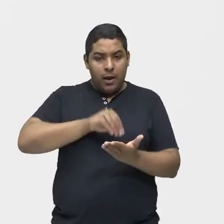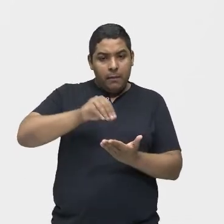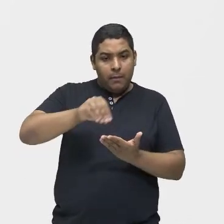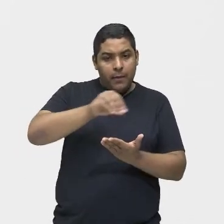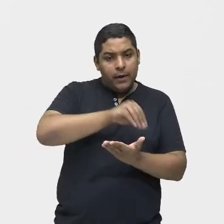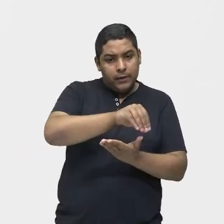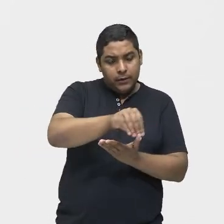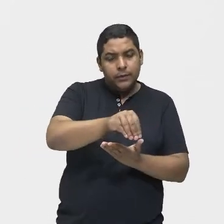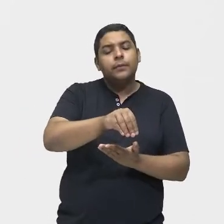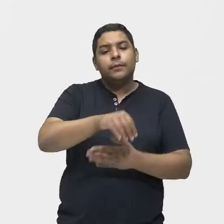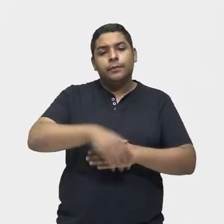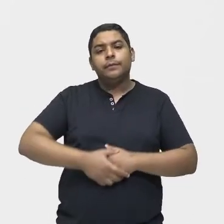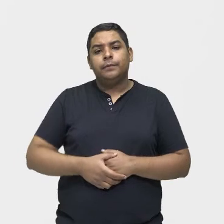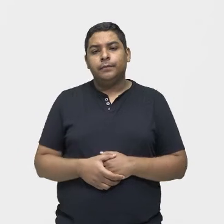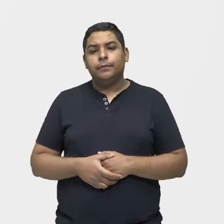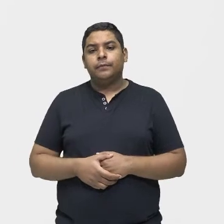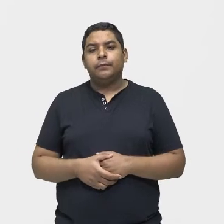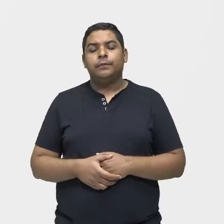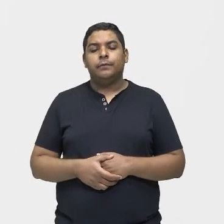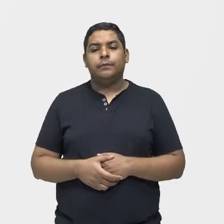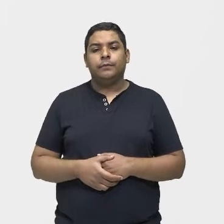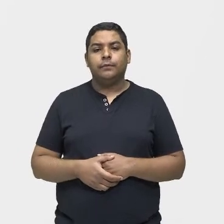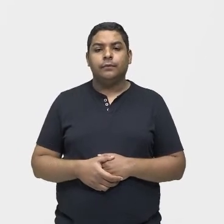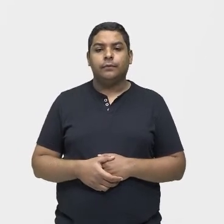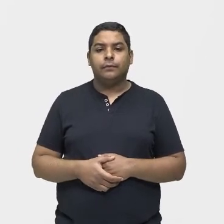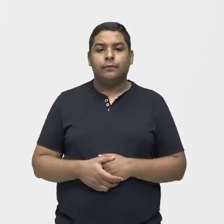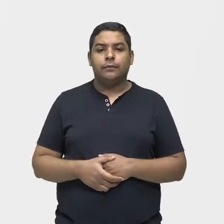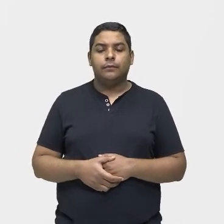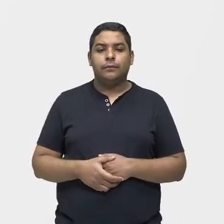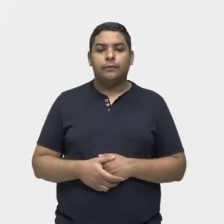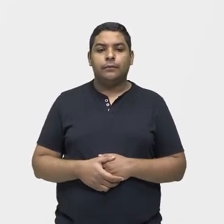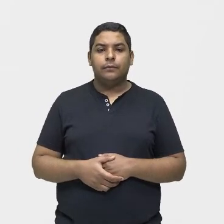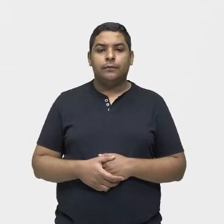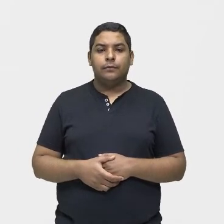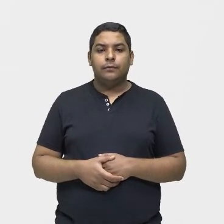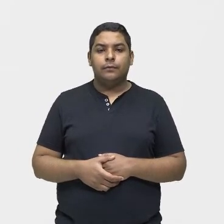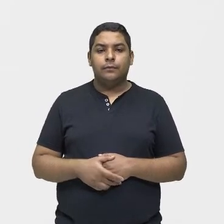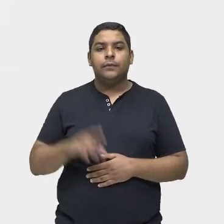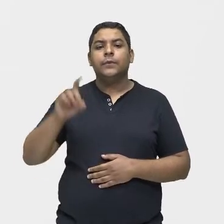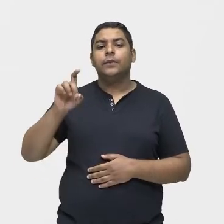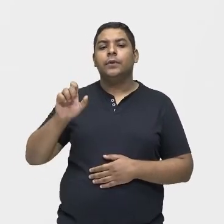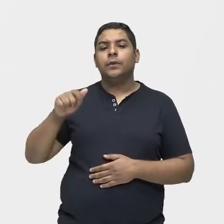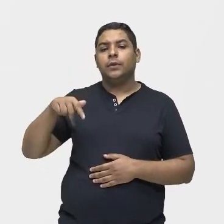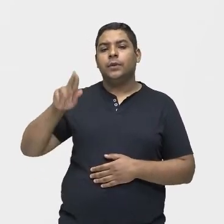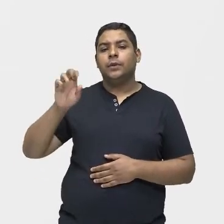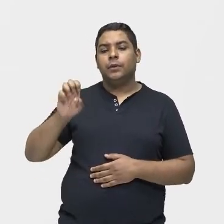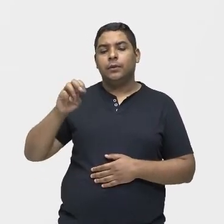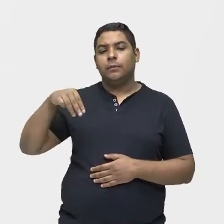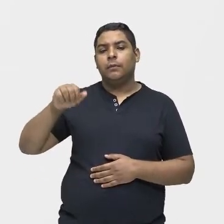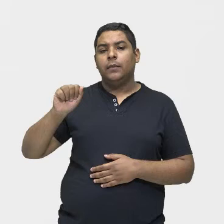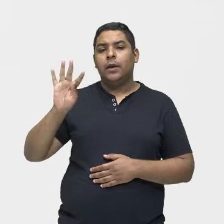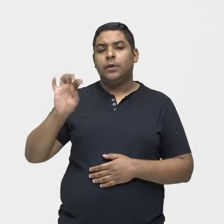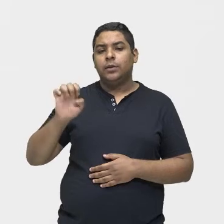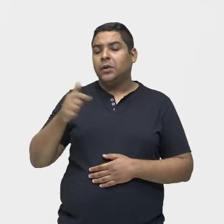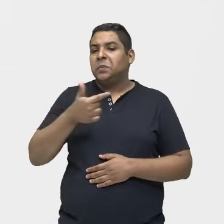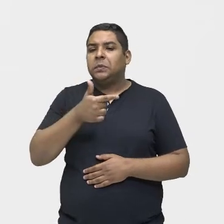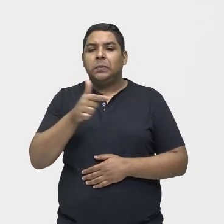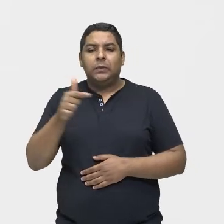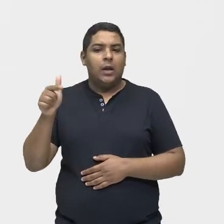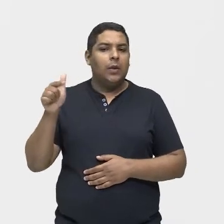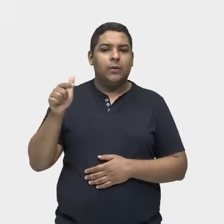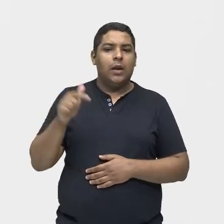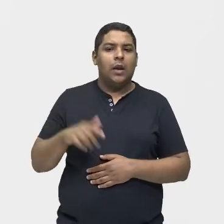ou seja, colocar uma peça entre o rei e a peça que o ameaça. Então, é outra forma também de defender o